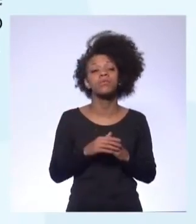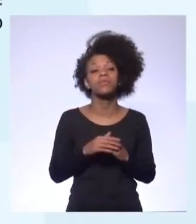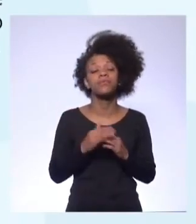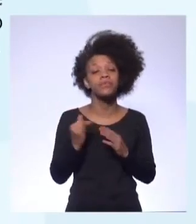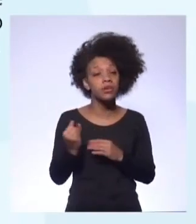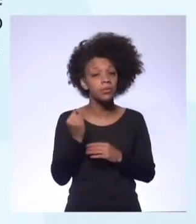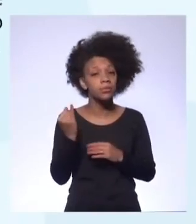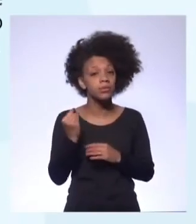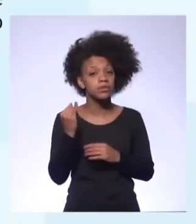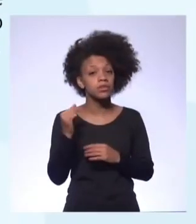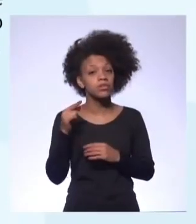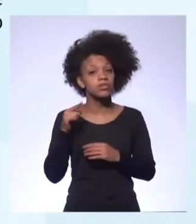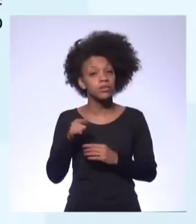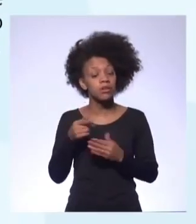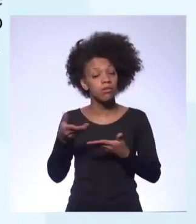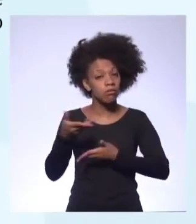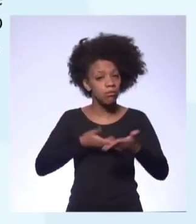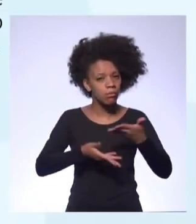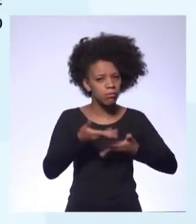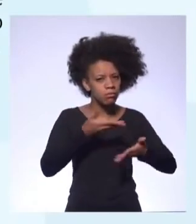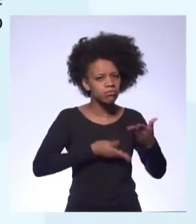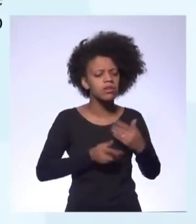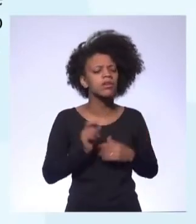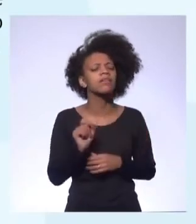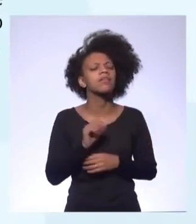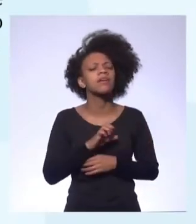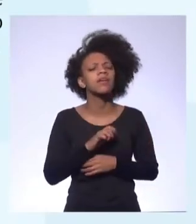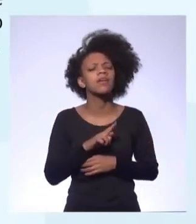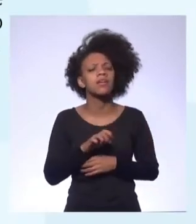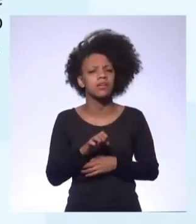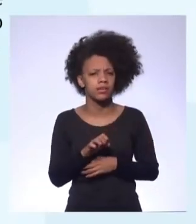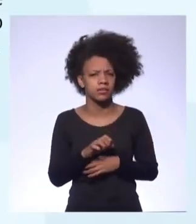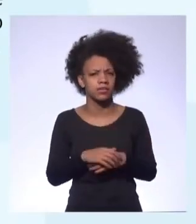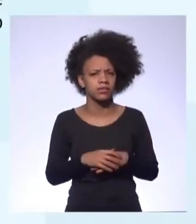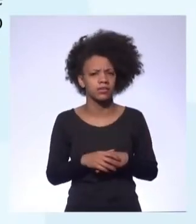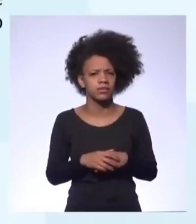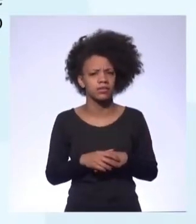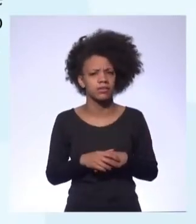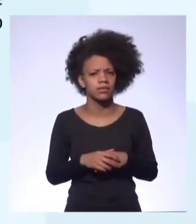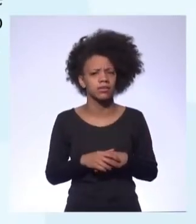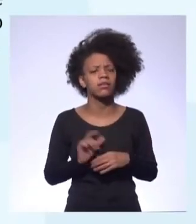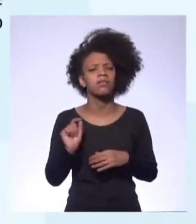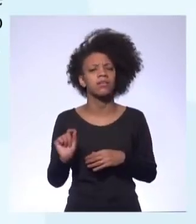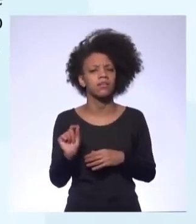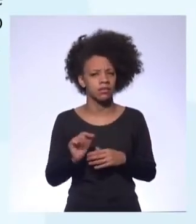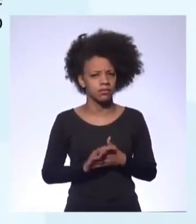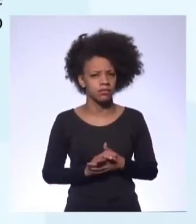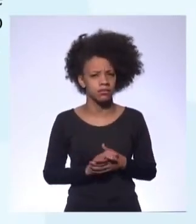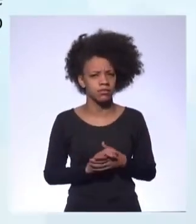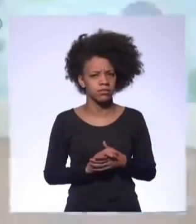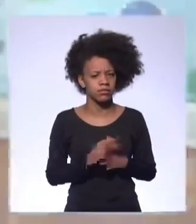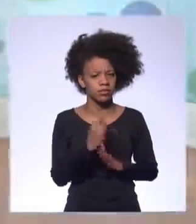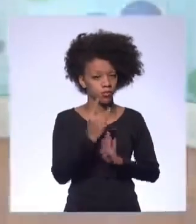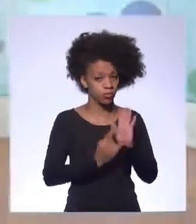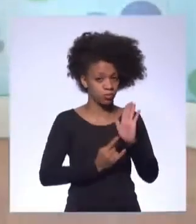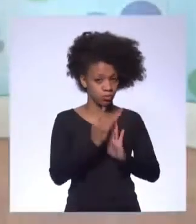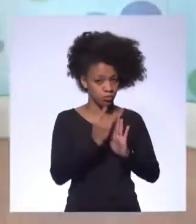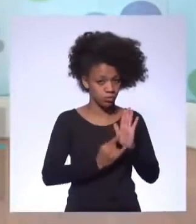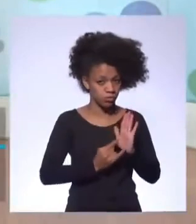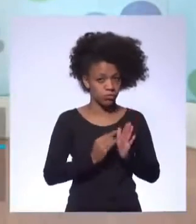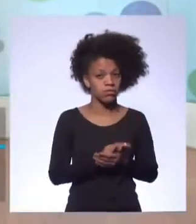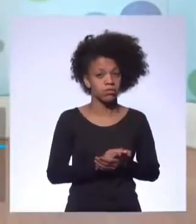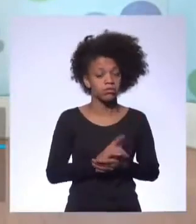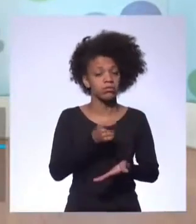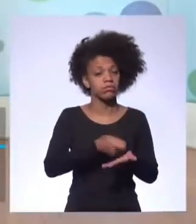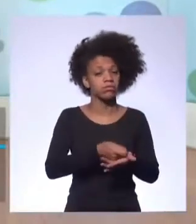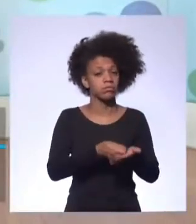muito importante que ele seja compartilhado. Quem é esse ele? Vamos lá. Quem é esse ele? O documento ou regimento escolar